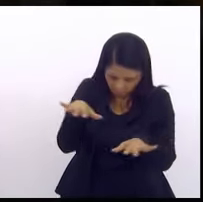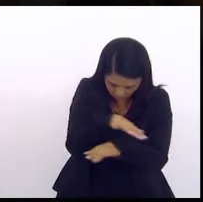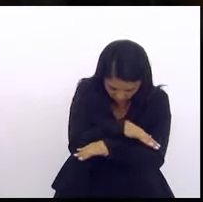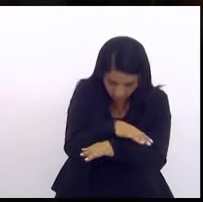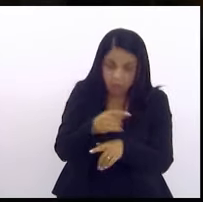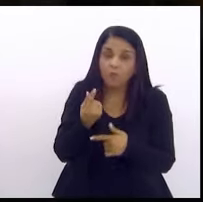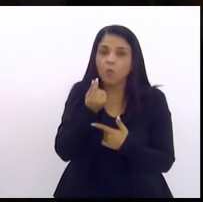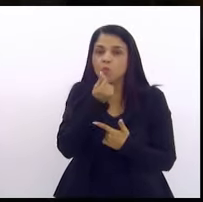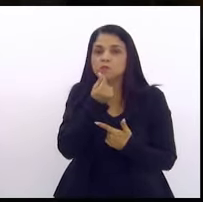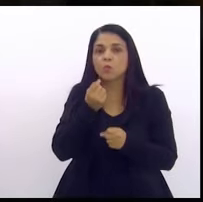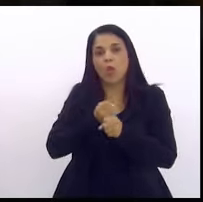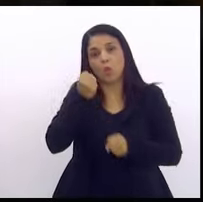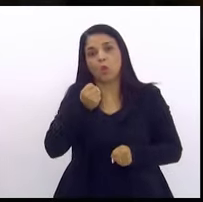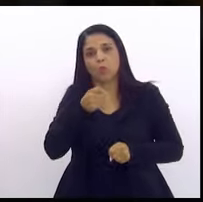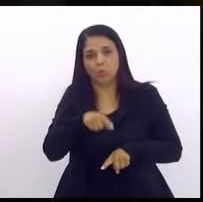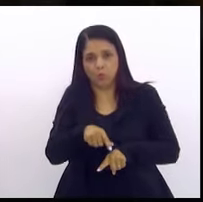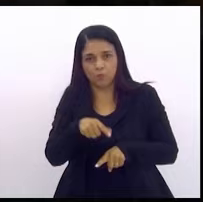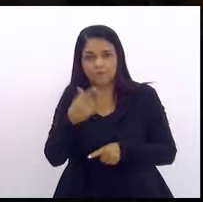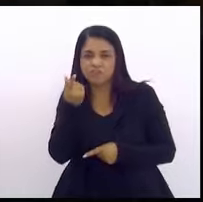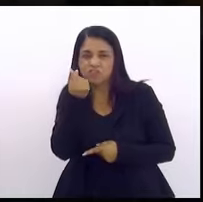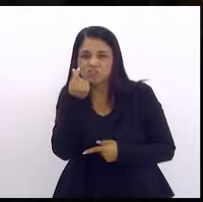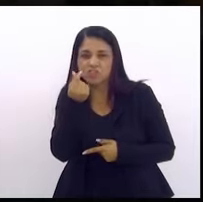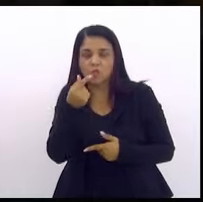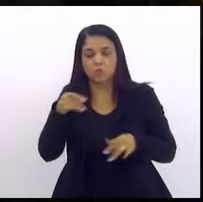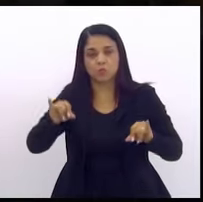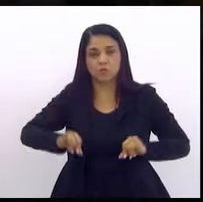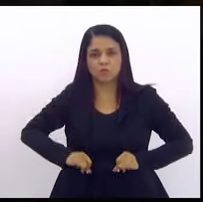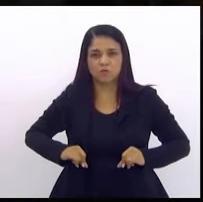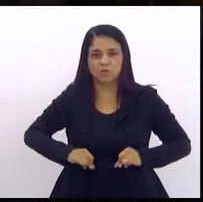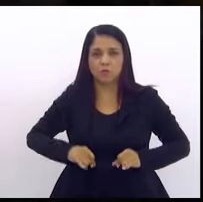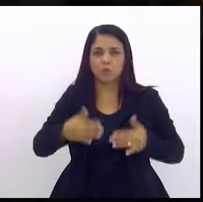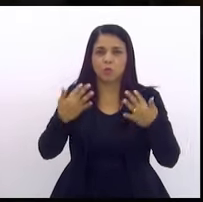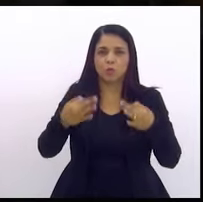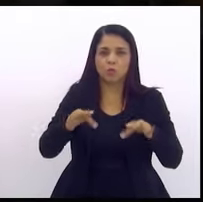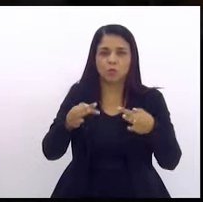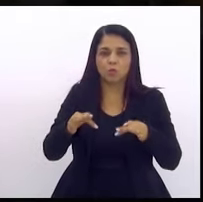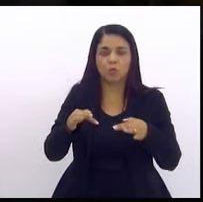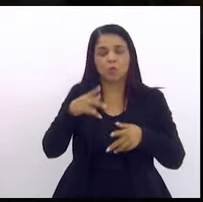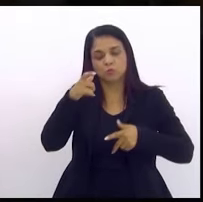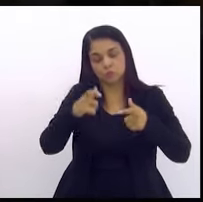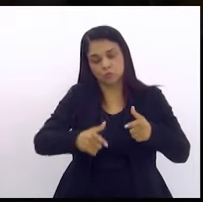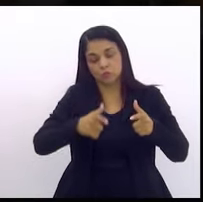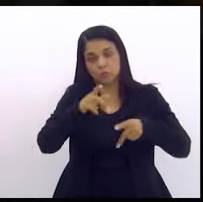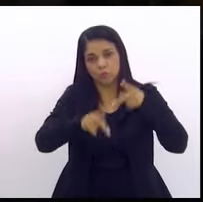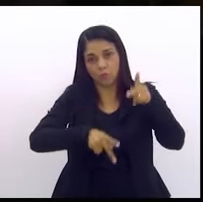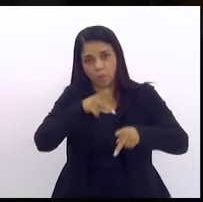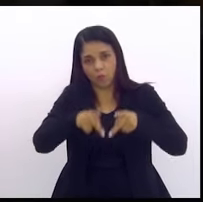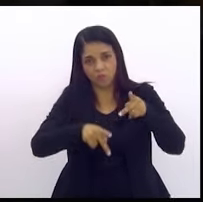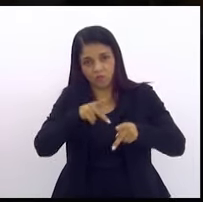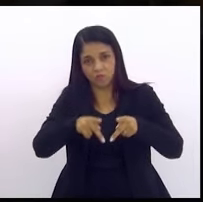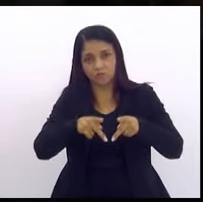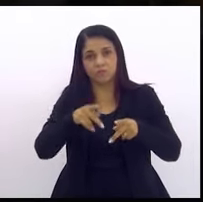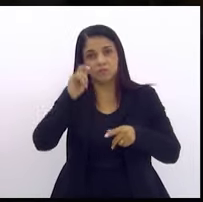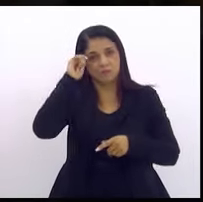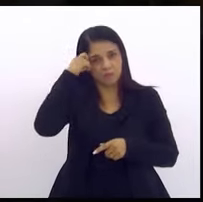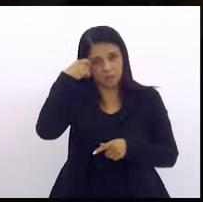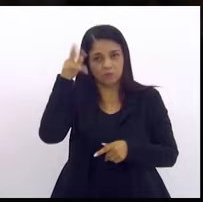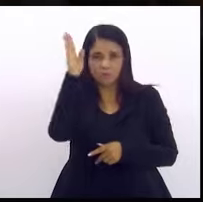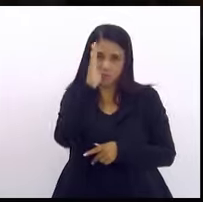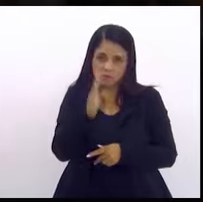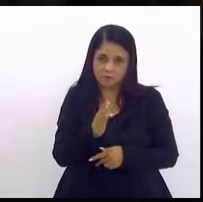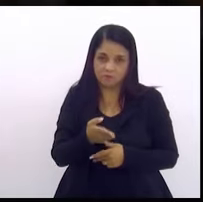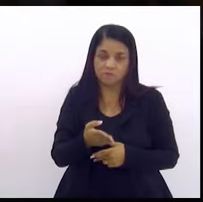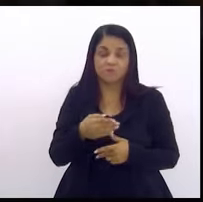para terem dinheiro em cima da dor, do sangue do povo negro desse país. Então, o que a gente faz aqui é um processo